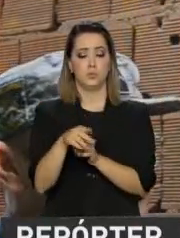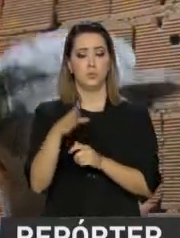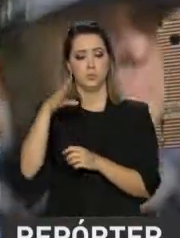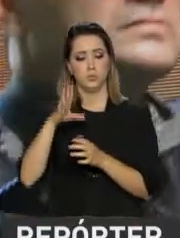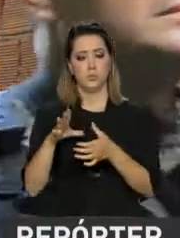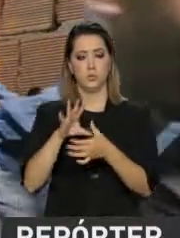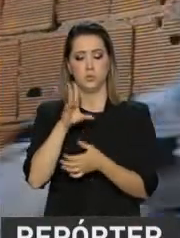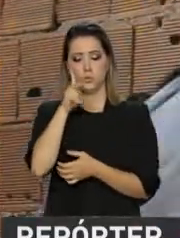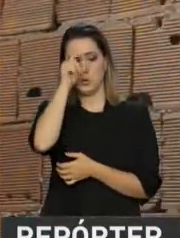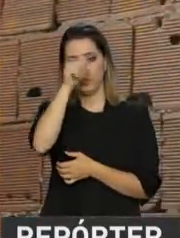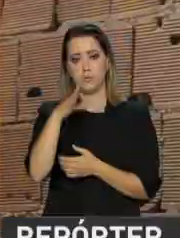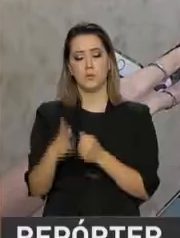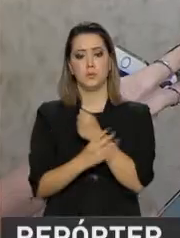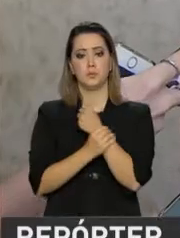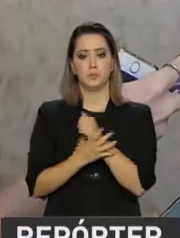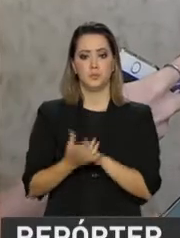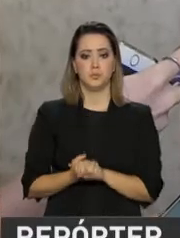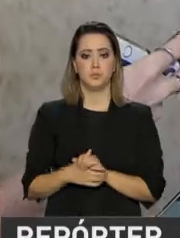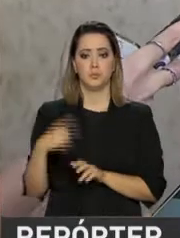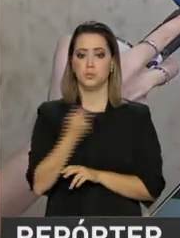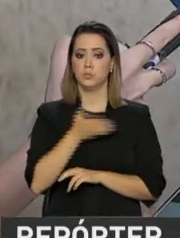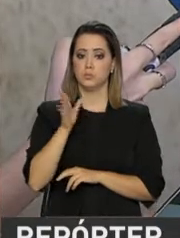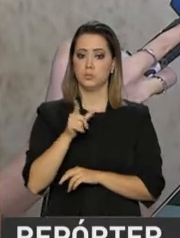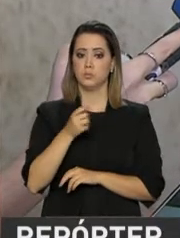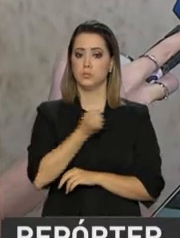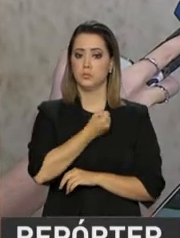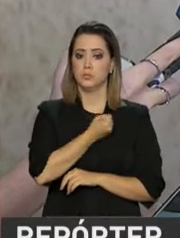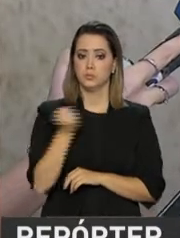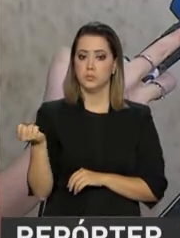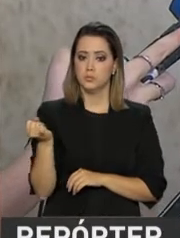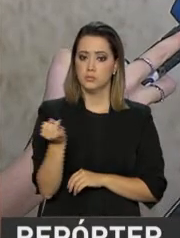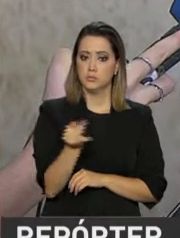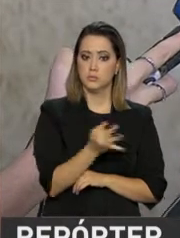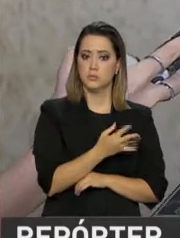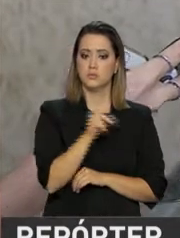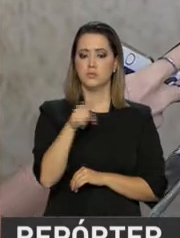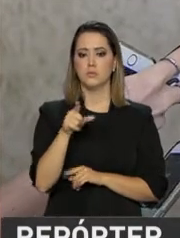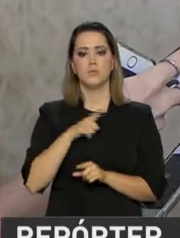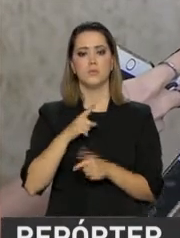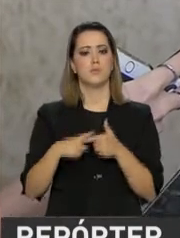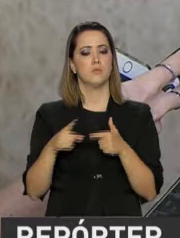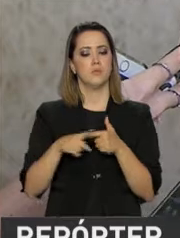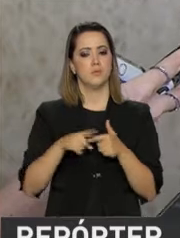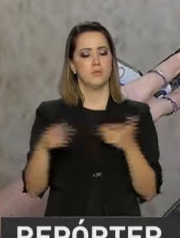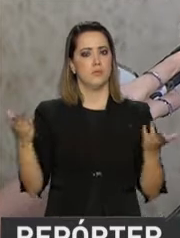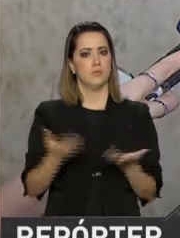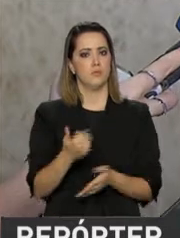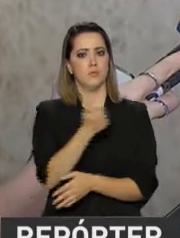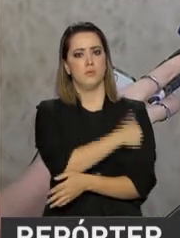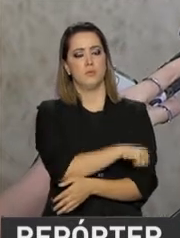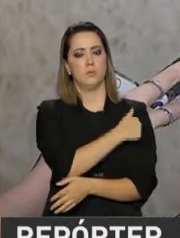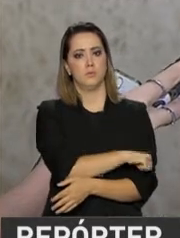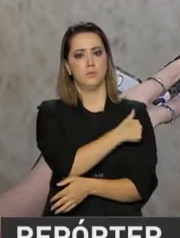caso seja necessário nós já temos números que mostram que é uma chaga hoje no rio de janeiro no